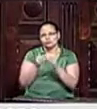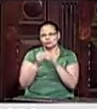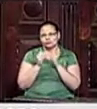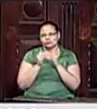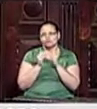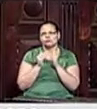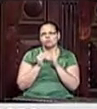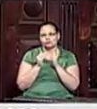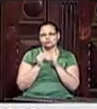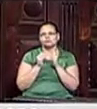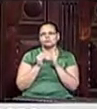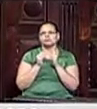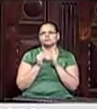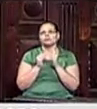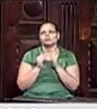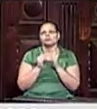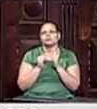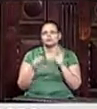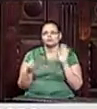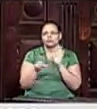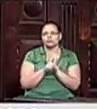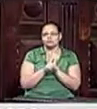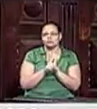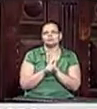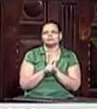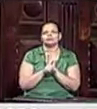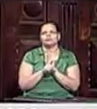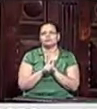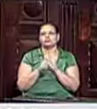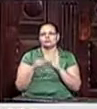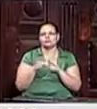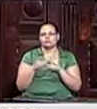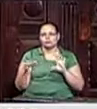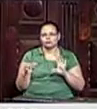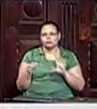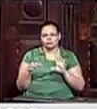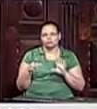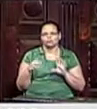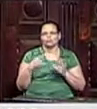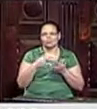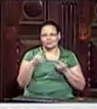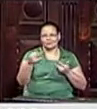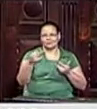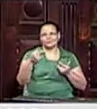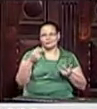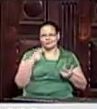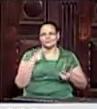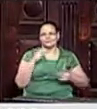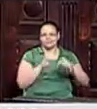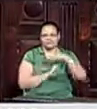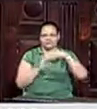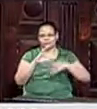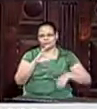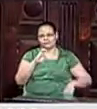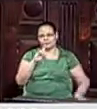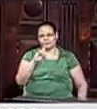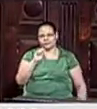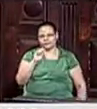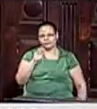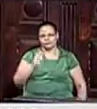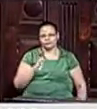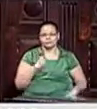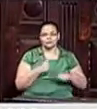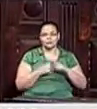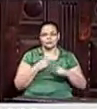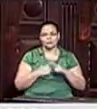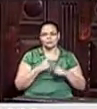pedindo a revogação da lei que autorizou a alienação das ações da SEDAI, porque o Temer está